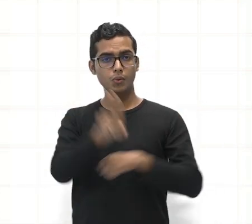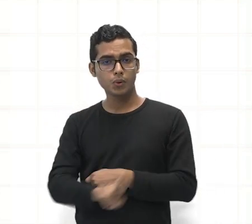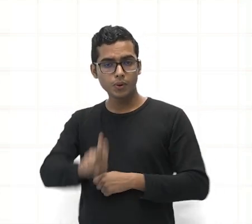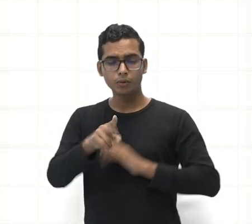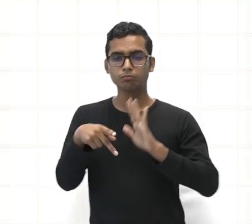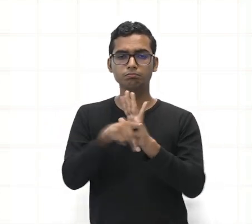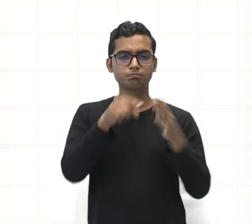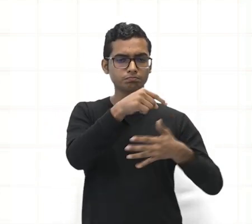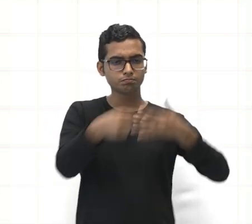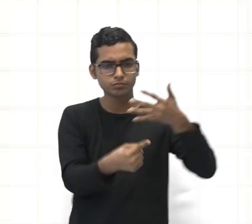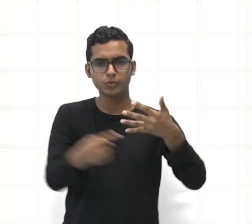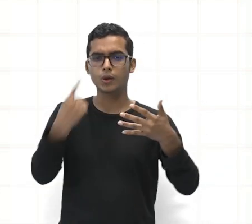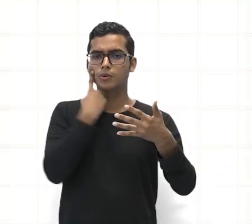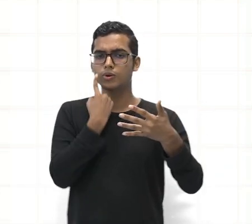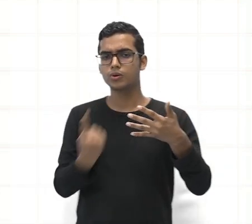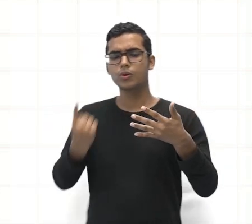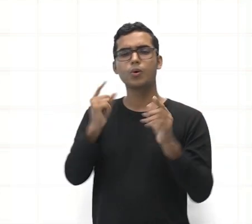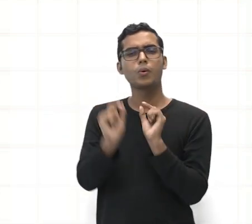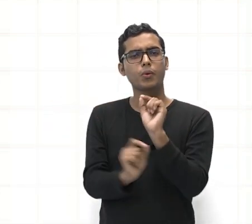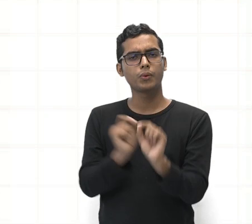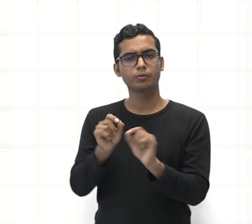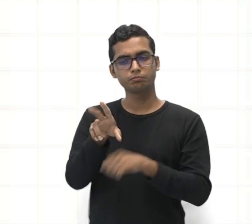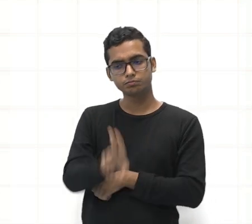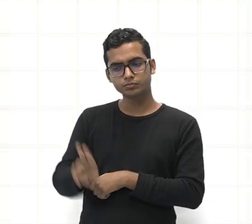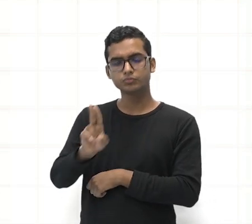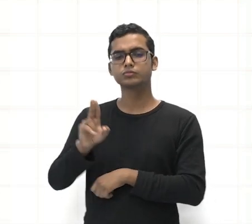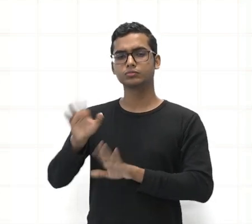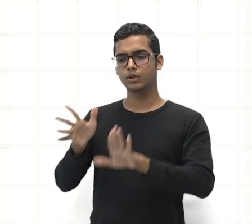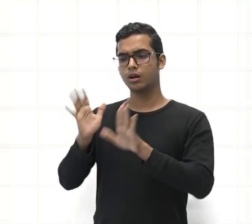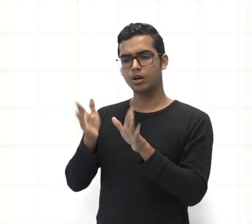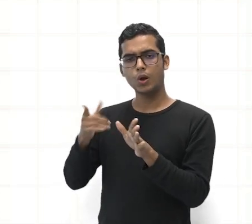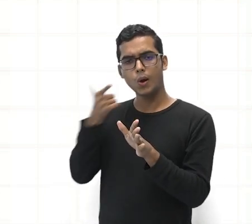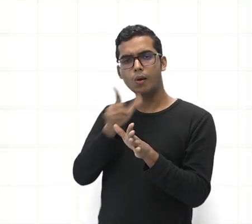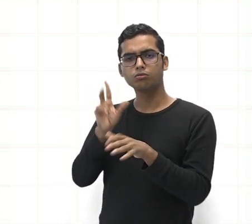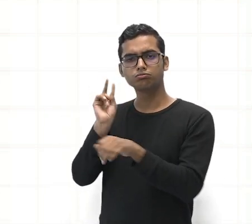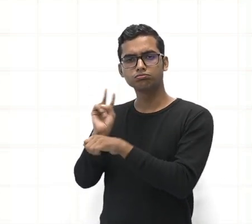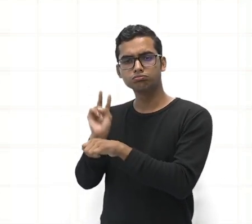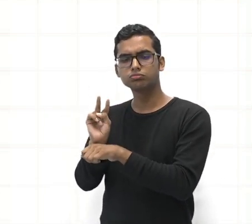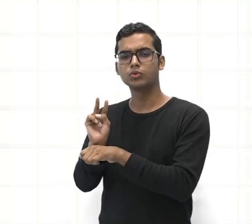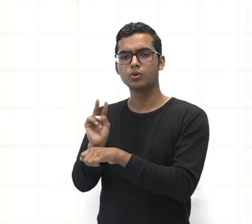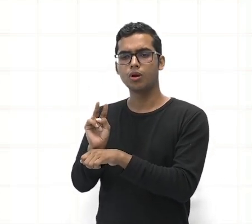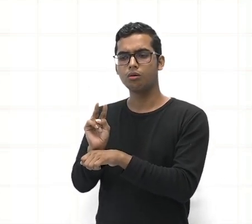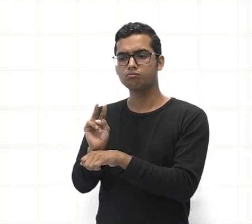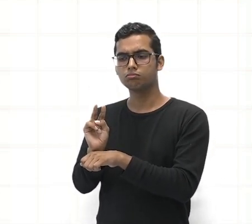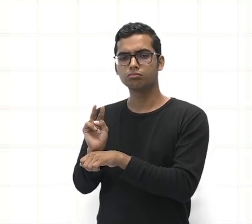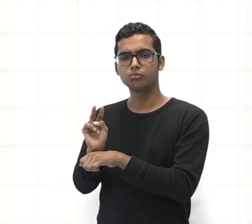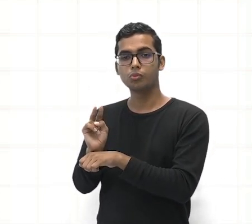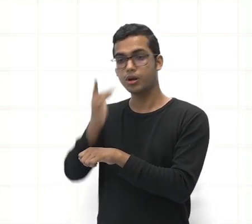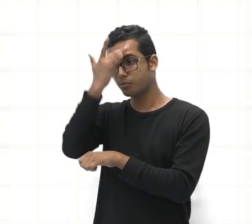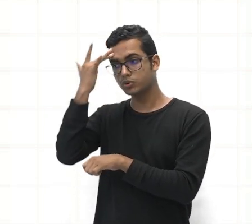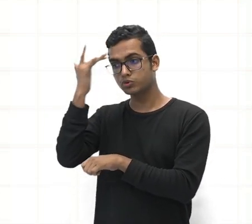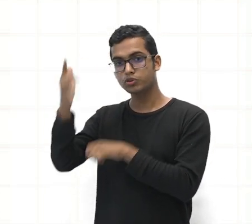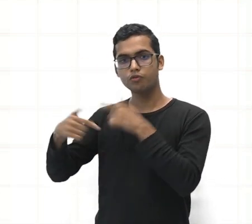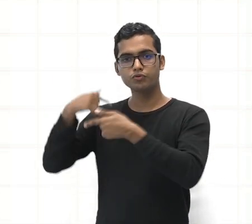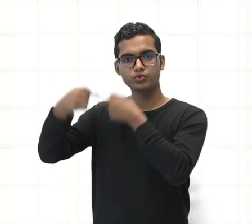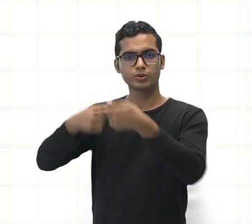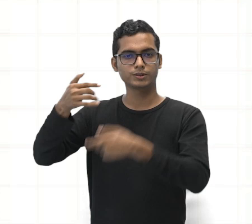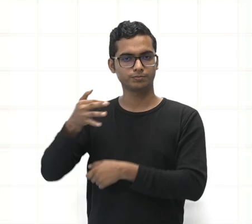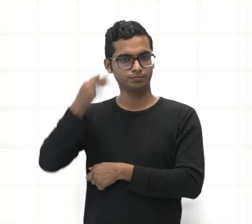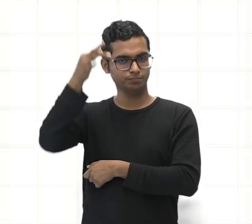utilizar algo, mas este algo continuará preservado para quem vier depois. Isso vai equilibrar então